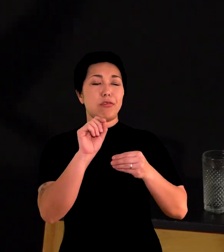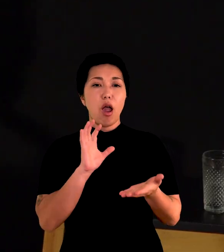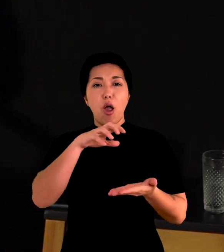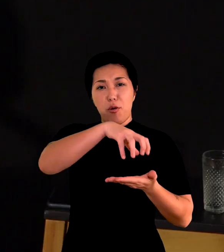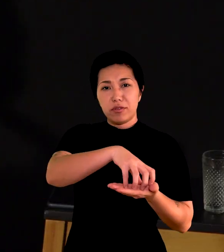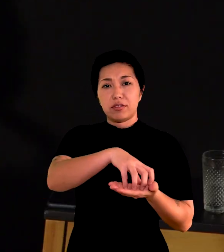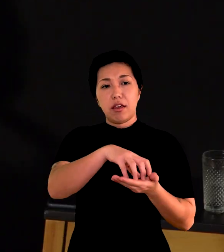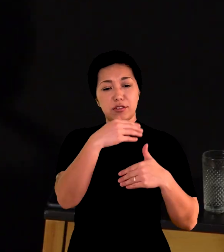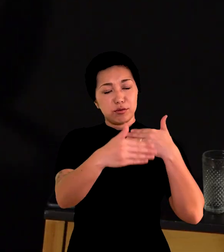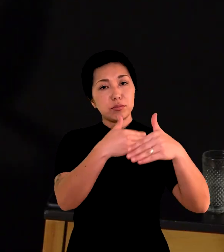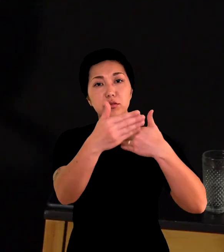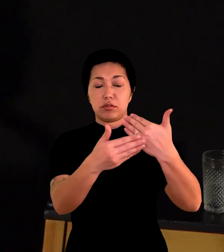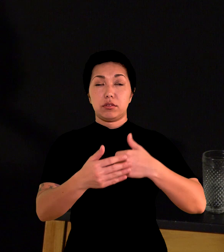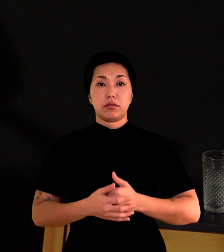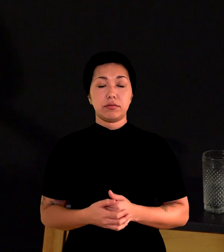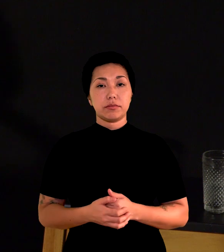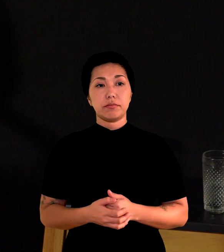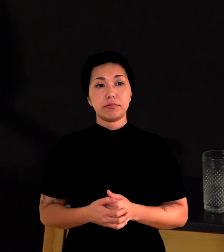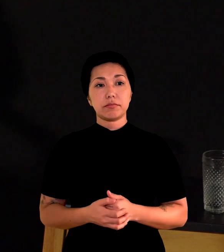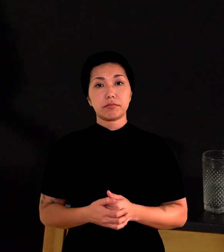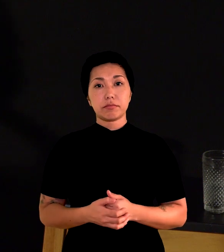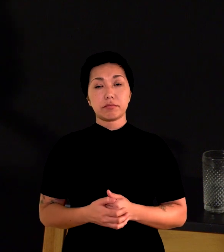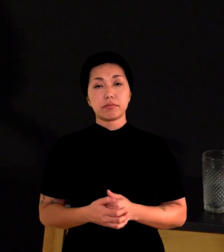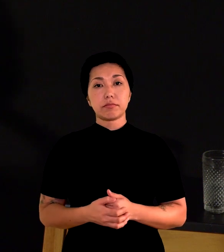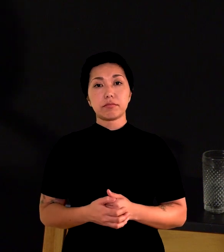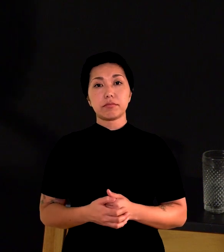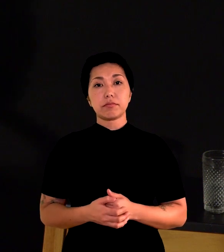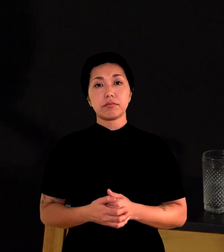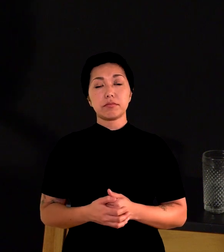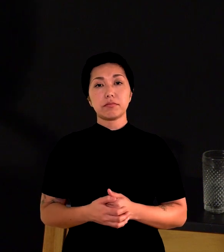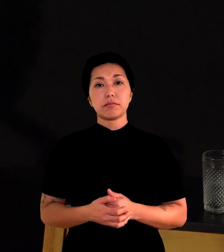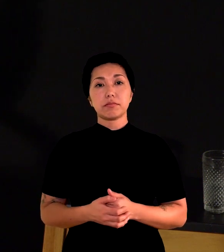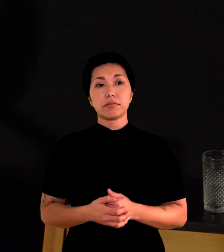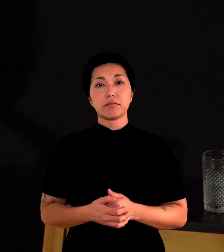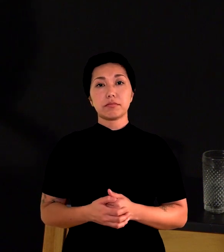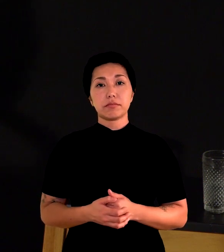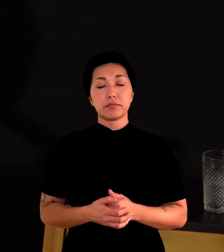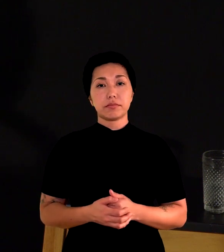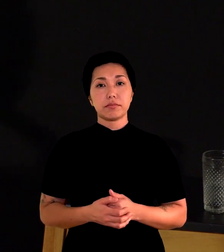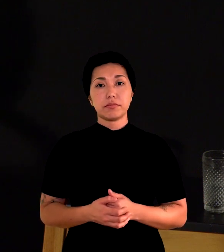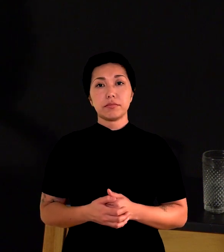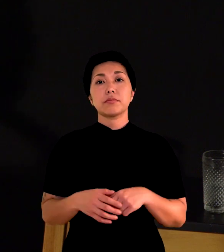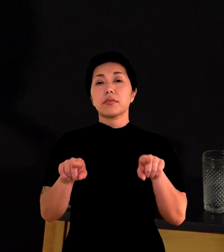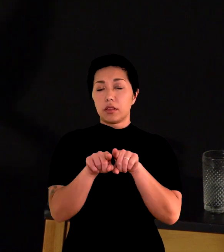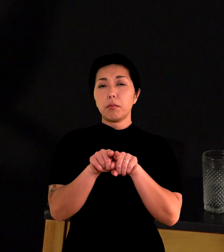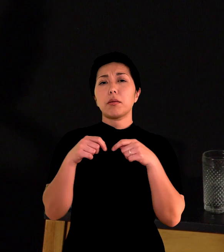certo? Dentro do processo, né? Aliás, estão